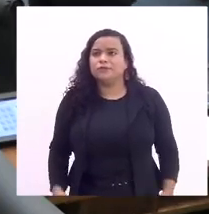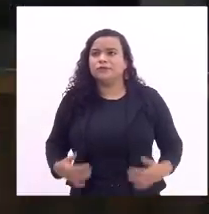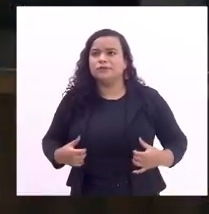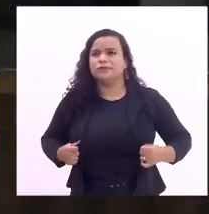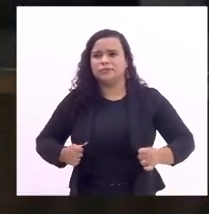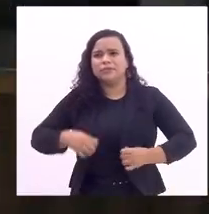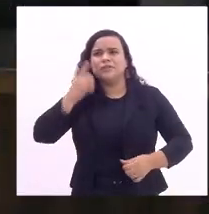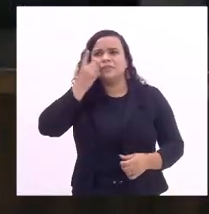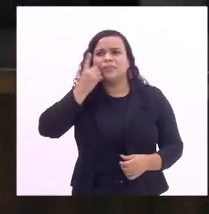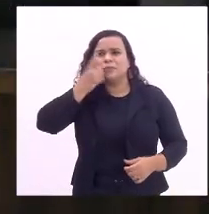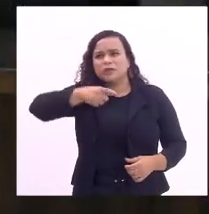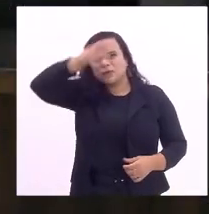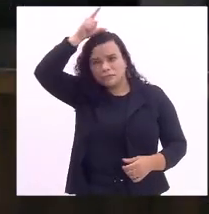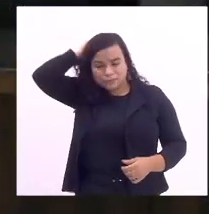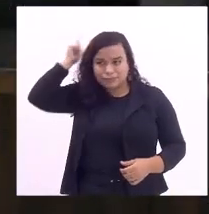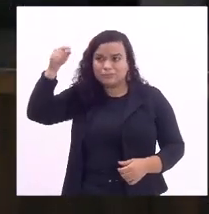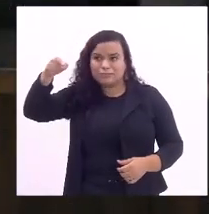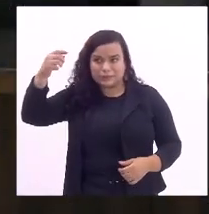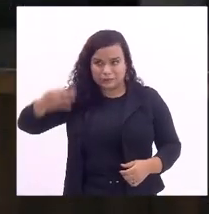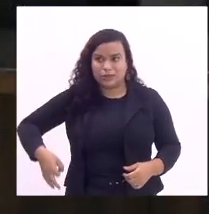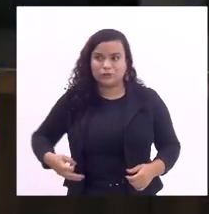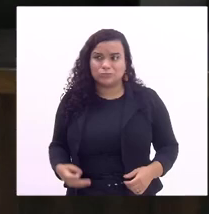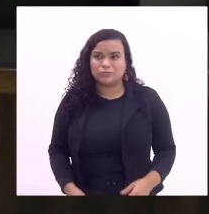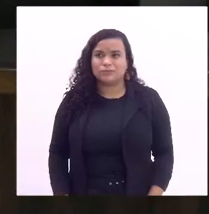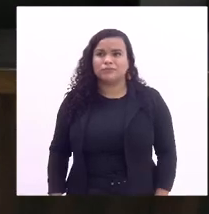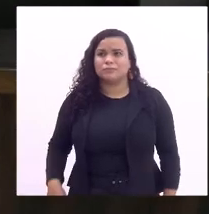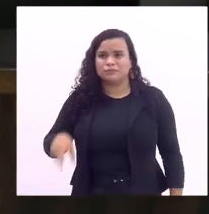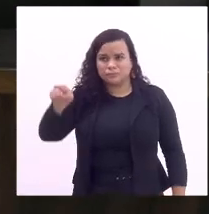Deputado Luiz Paulo está certo.